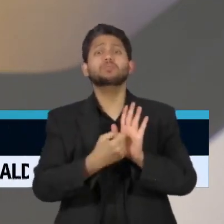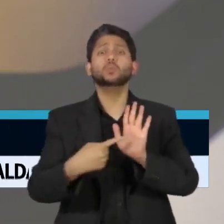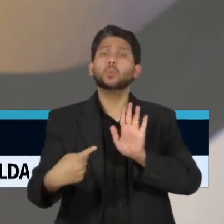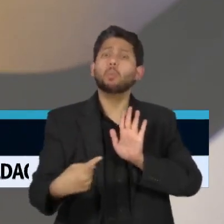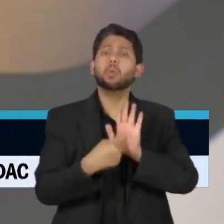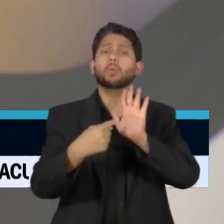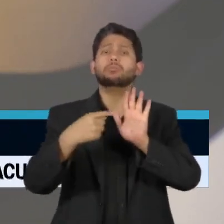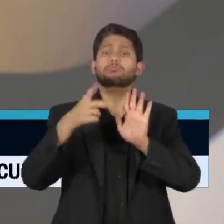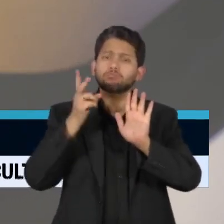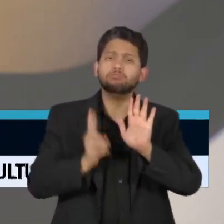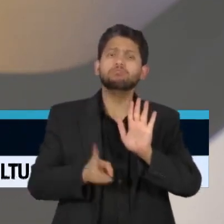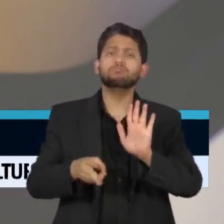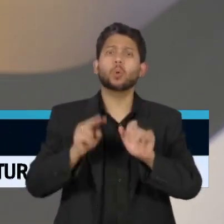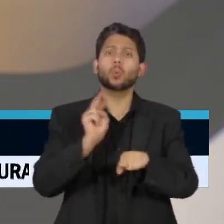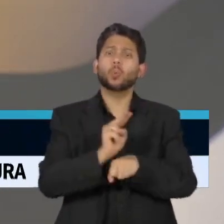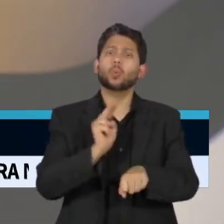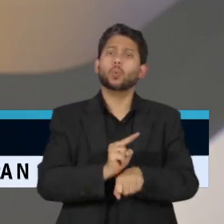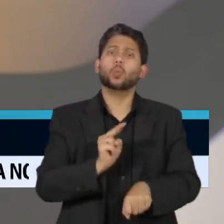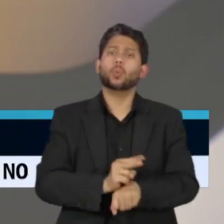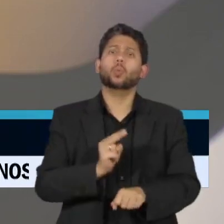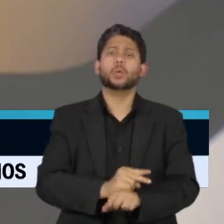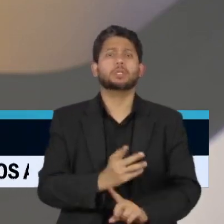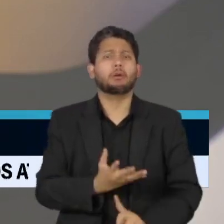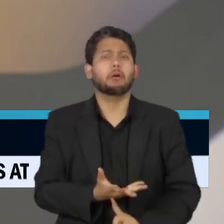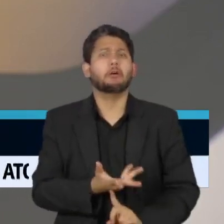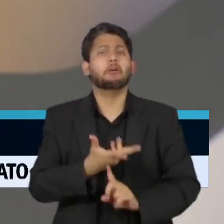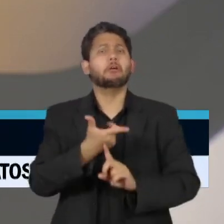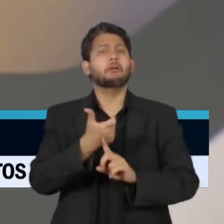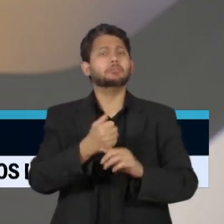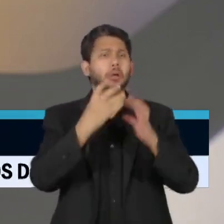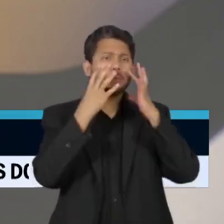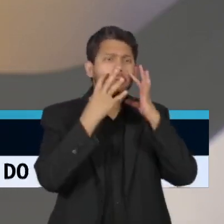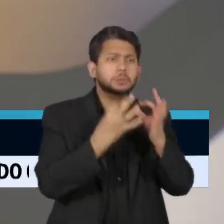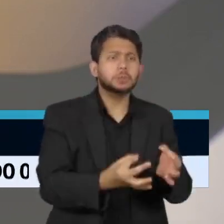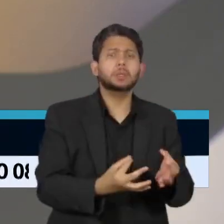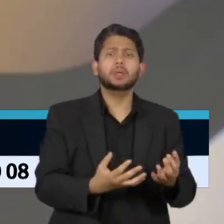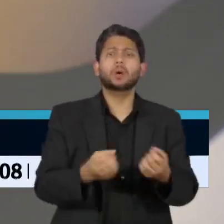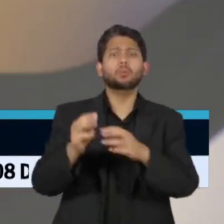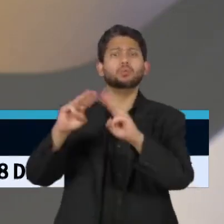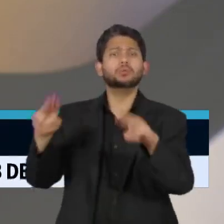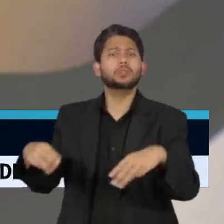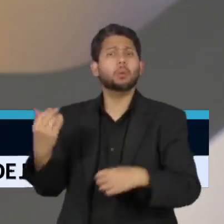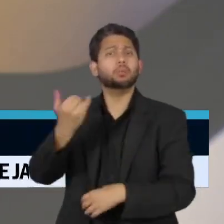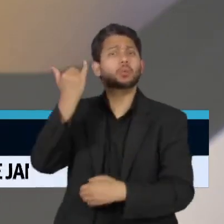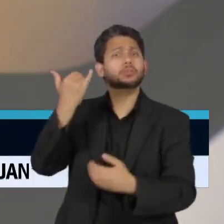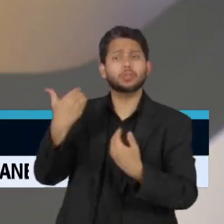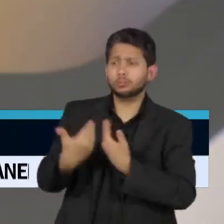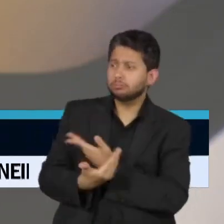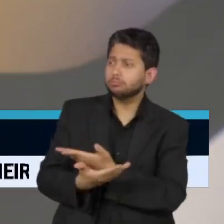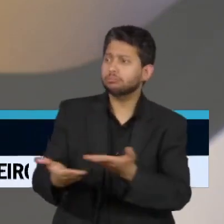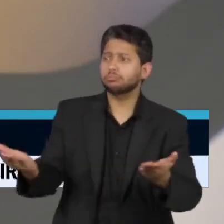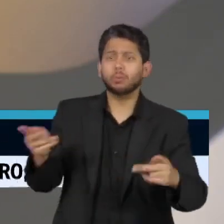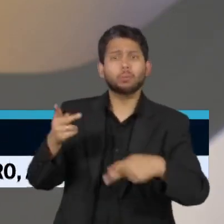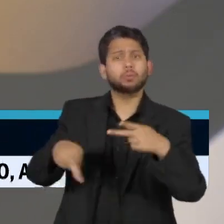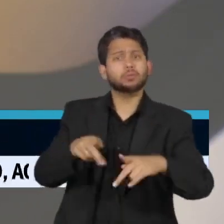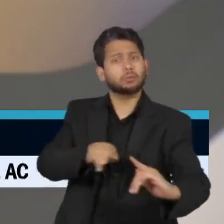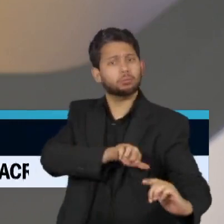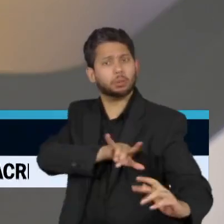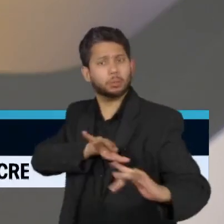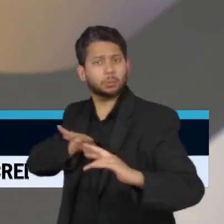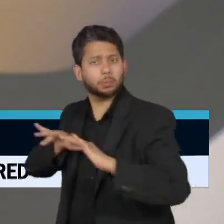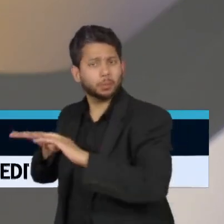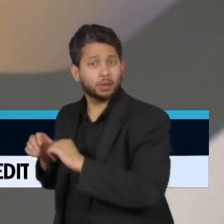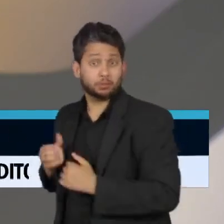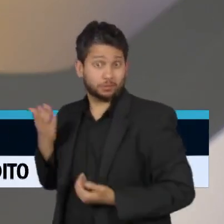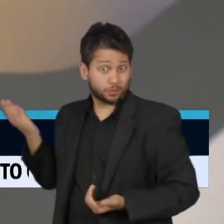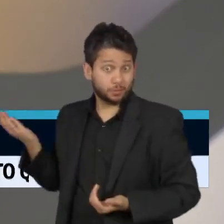sinalização oposta, né, de apreço às artes, de devolução de um museu importante para a cidade, com a abertura também de uma mostra